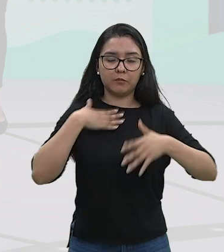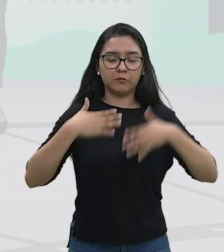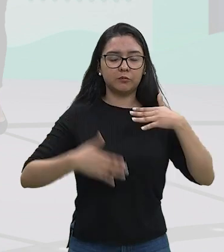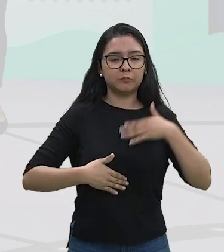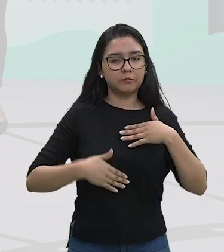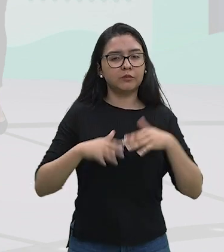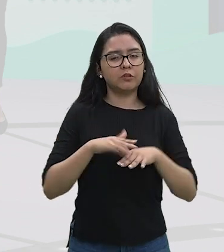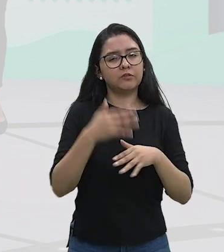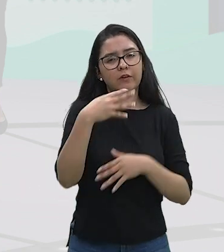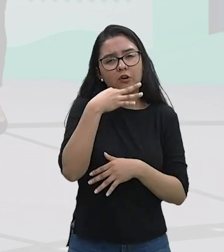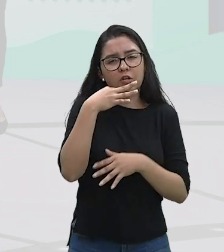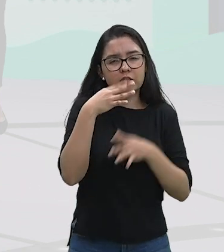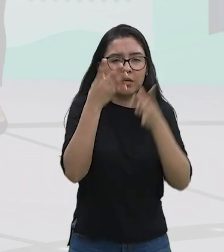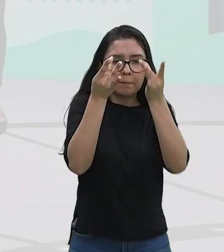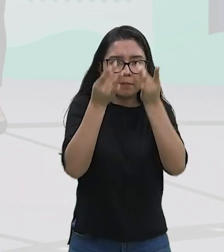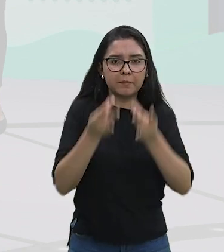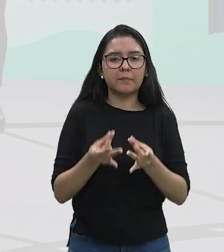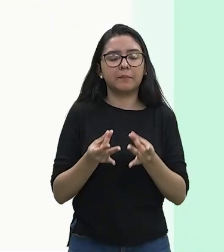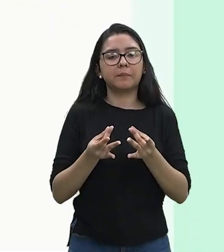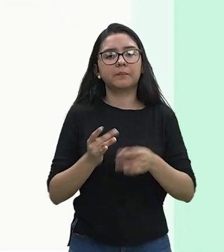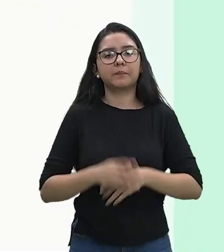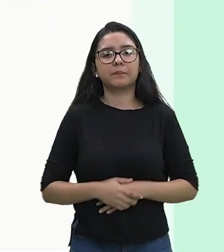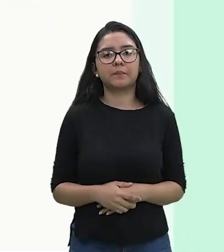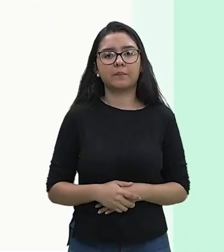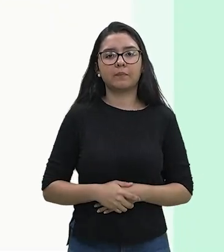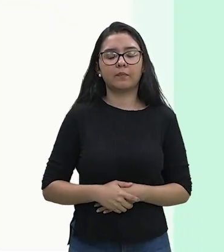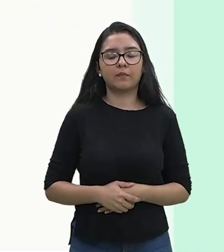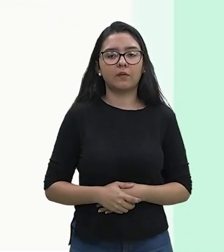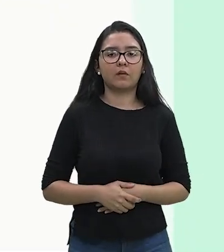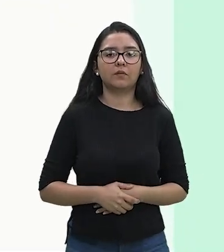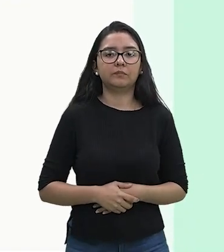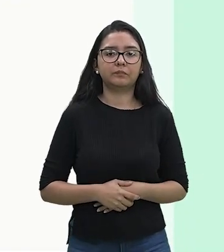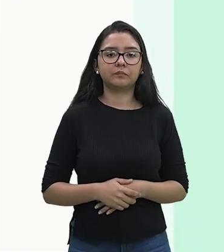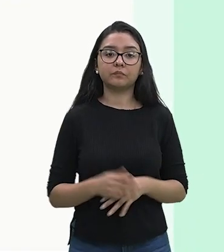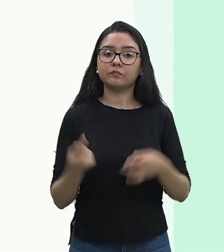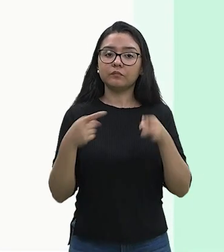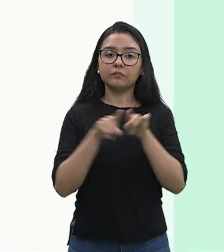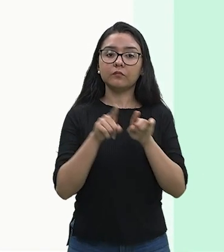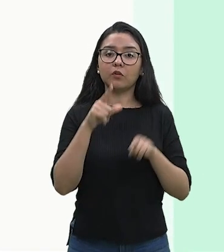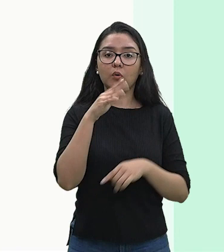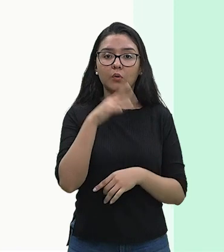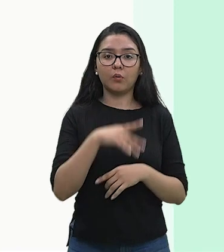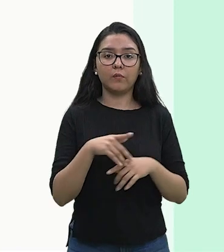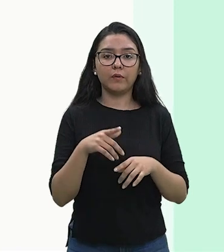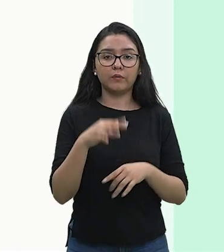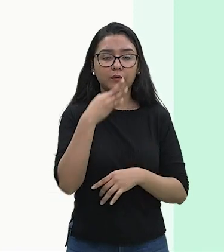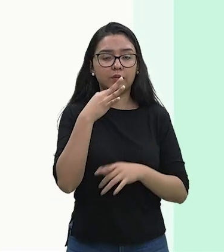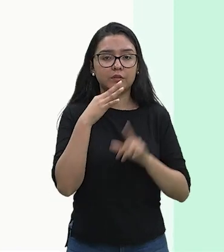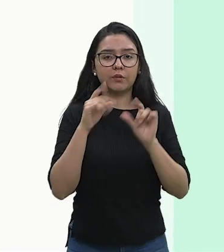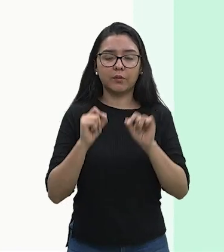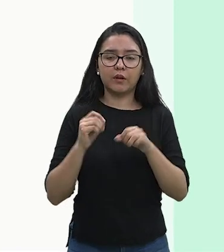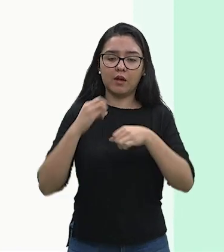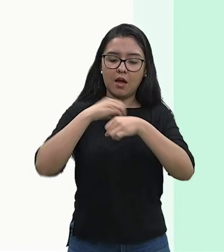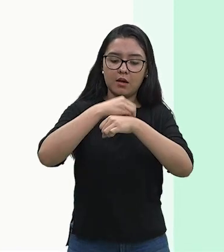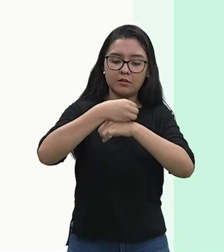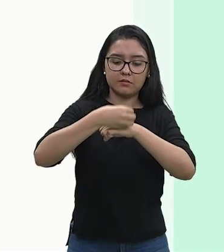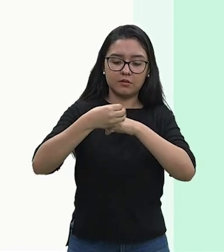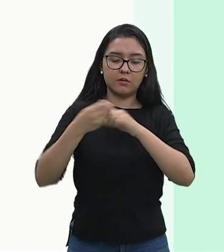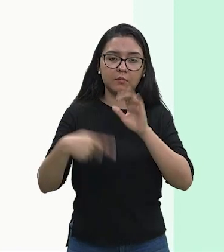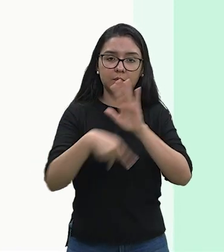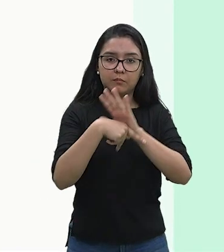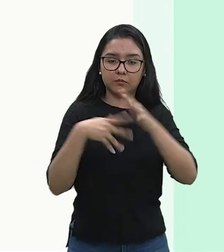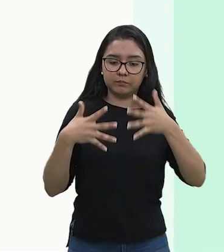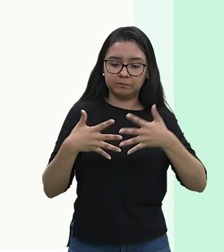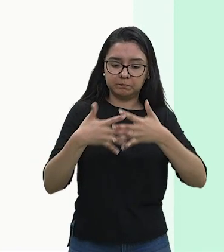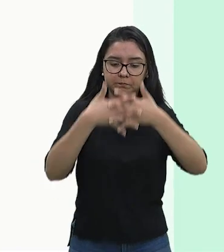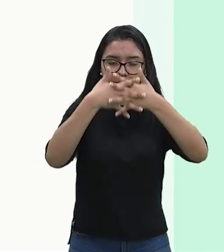mais detalhadamente sobre eles. Vamos conhecer sobre as células que formam os nossos tecidos.